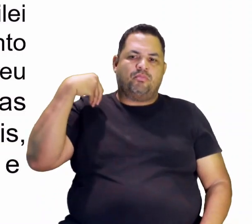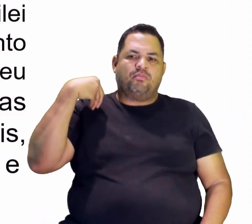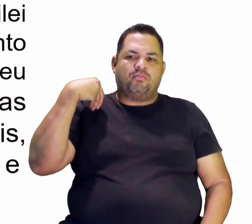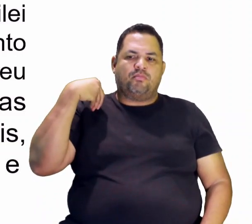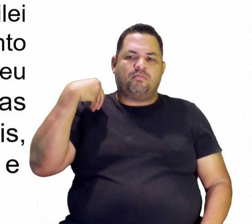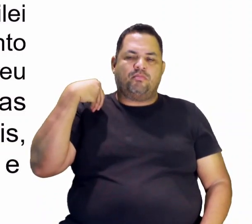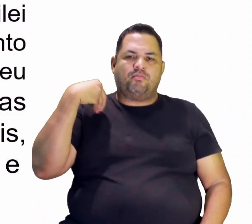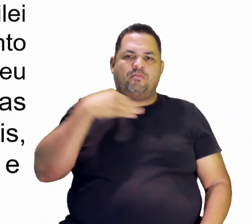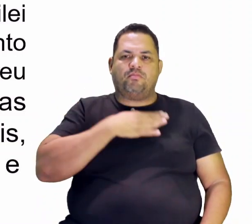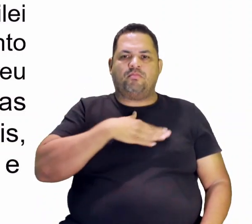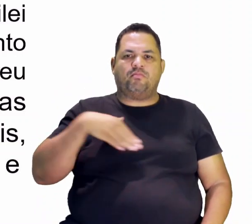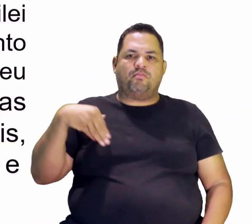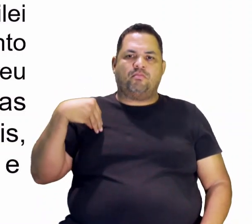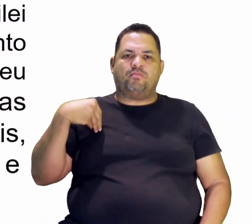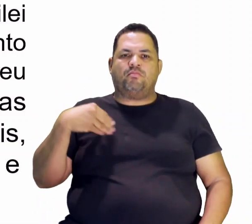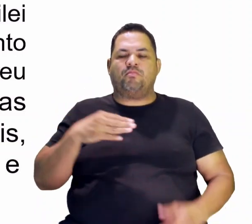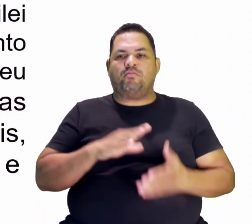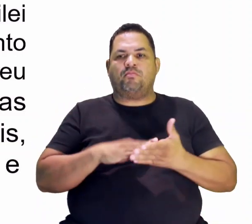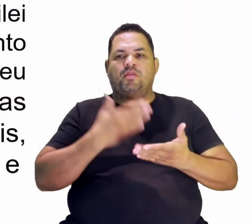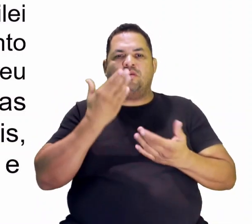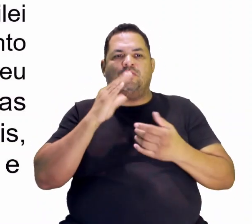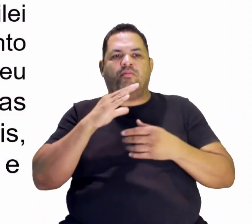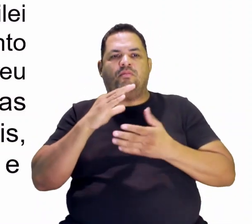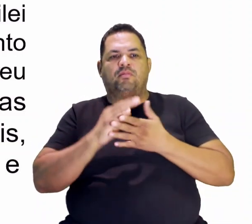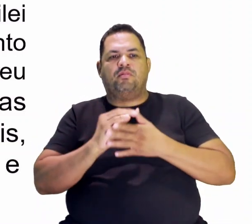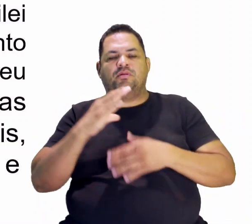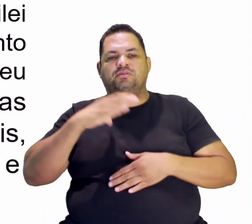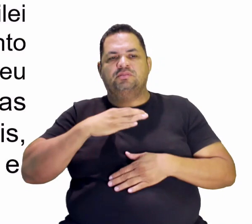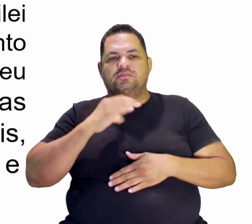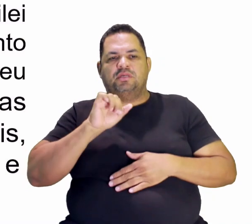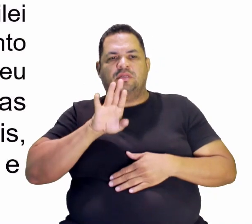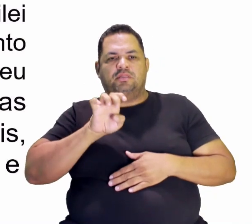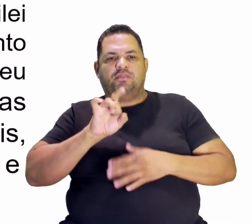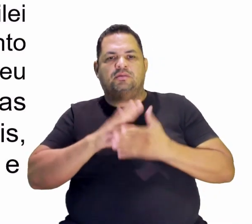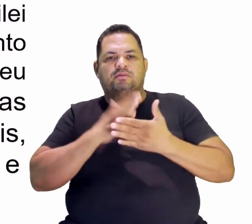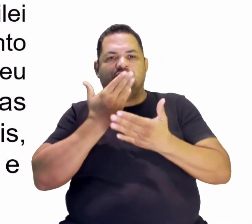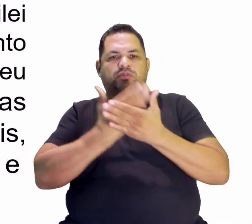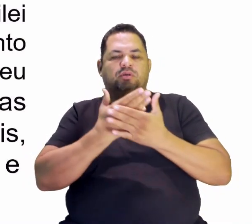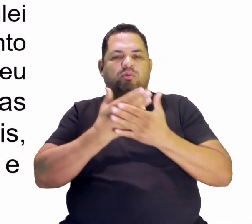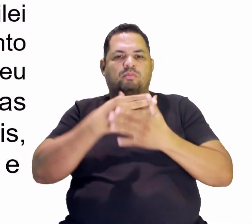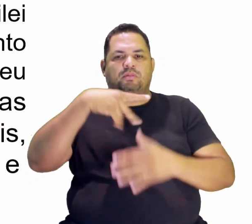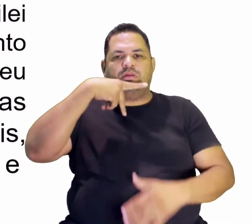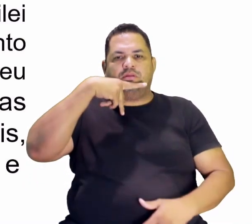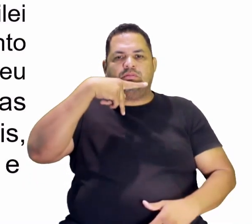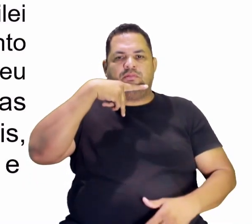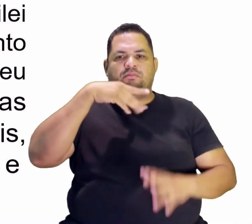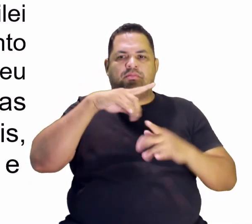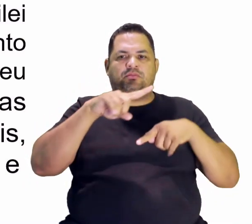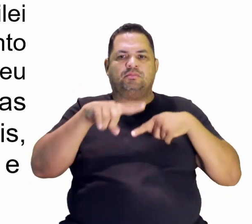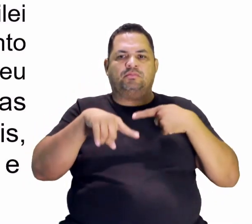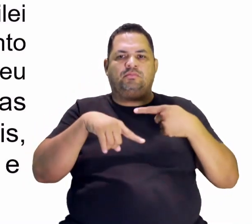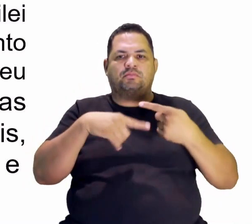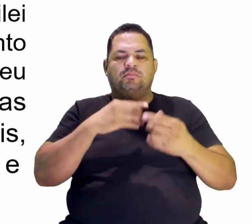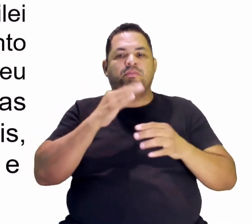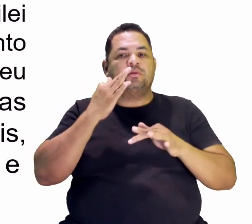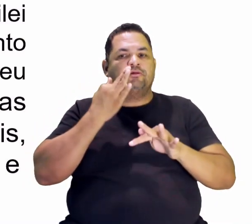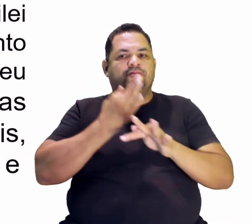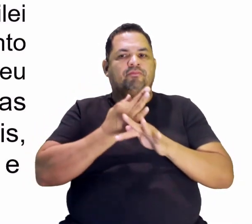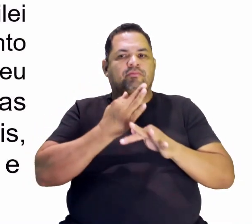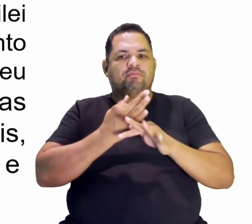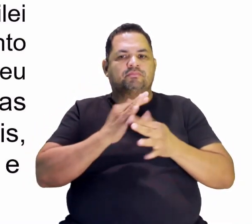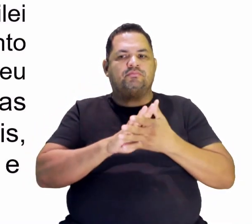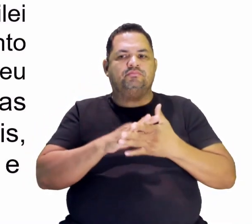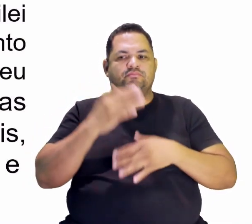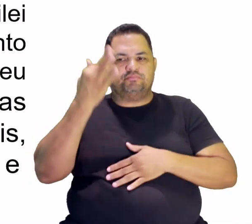né? Foi para Atenas estudar com Platão. Platão é outro grande filósofo, né? E físico também. Na época, os